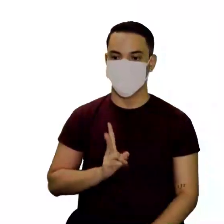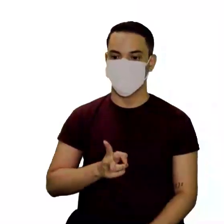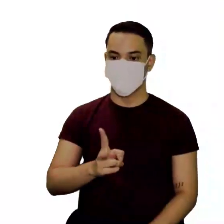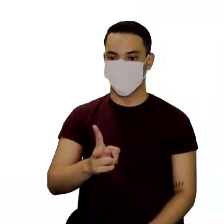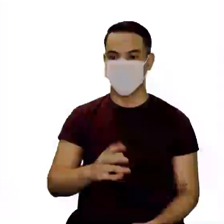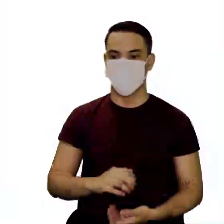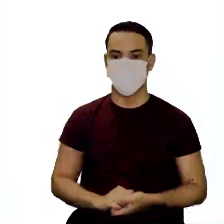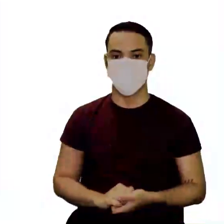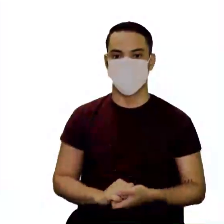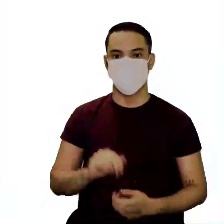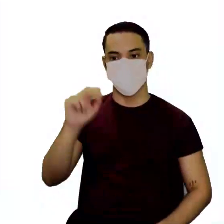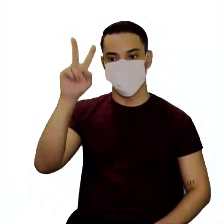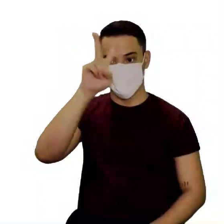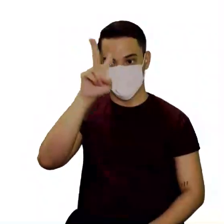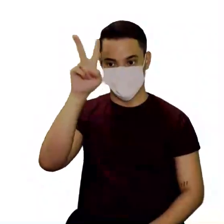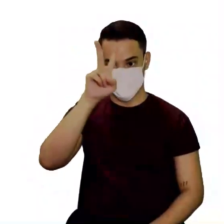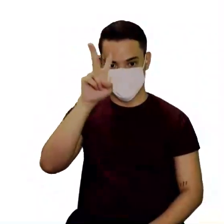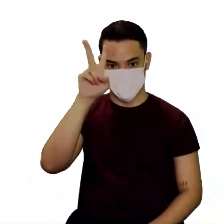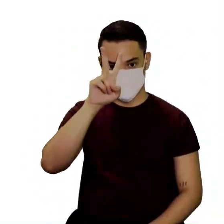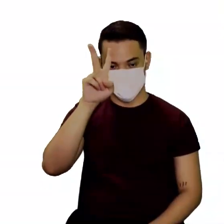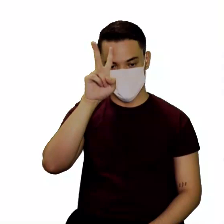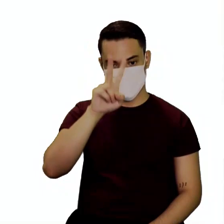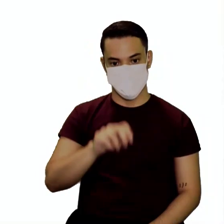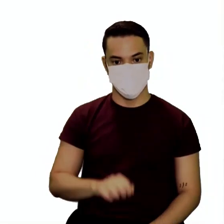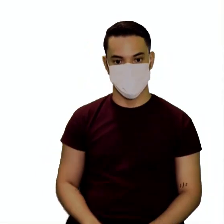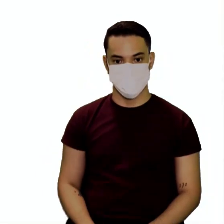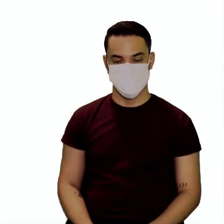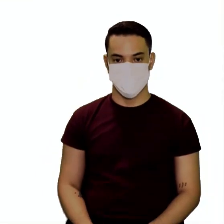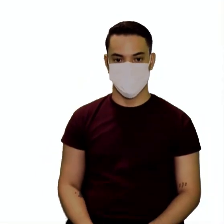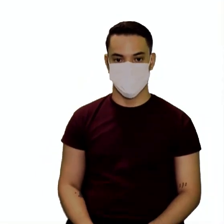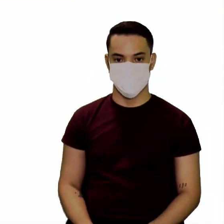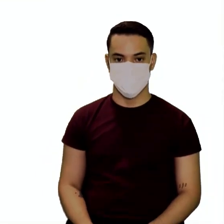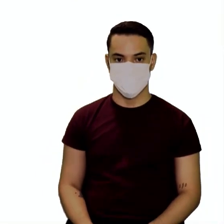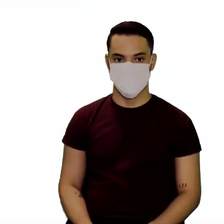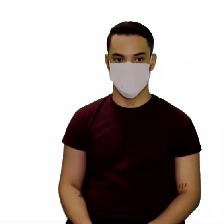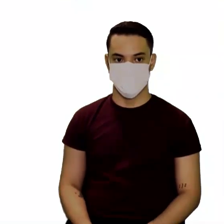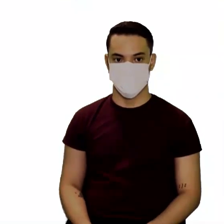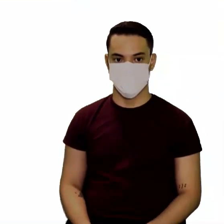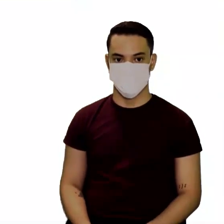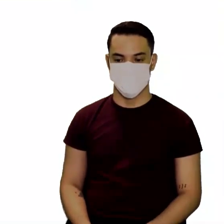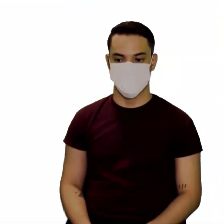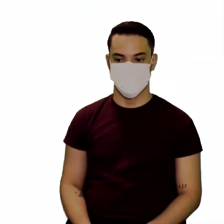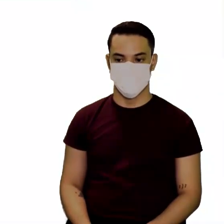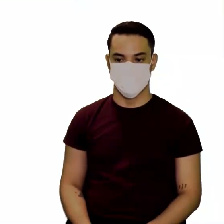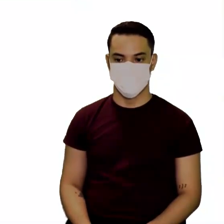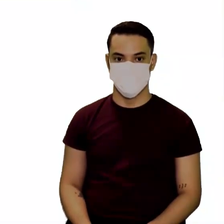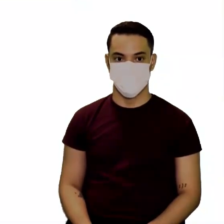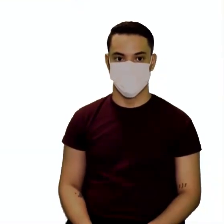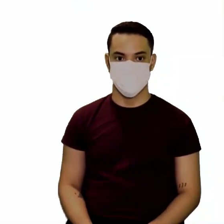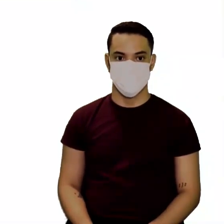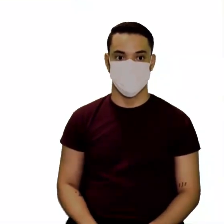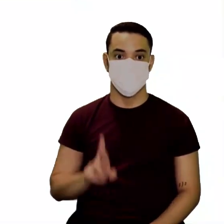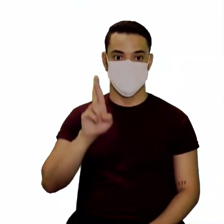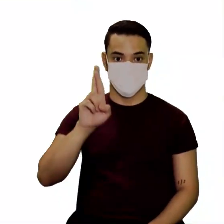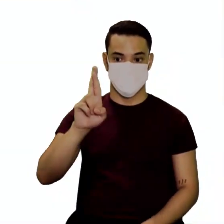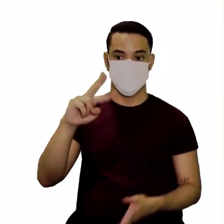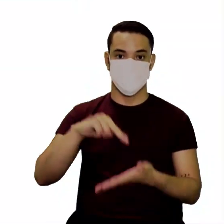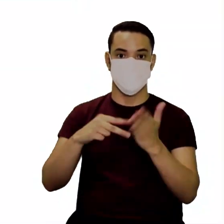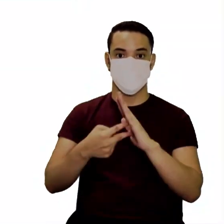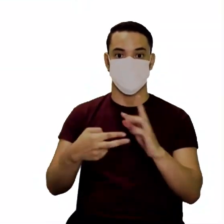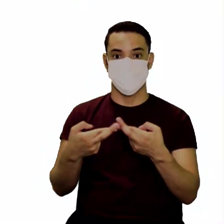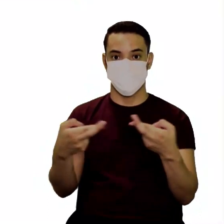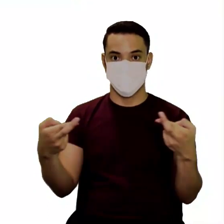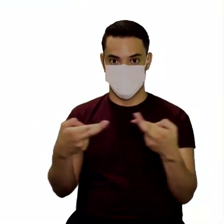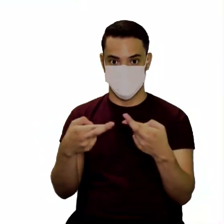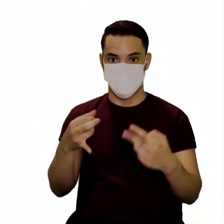Então, lembrando aí esta parte. Bom, R é a resistência